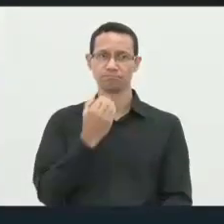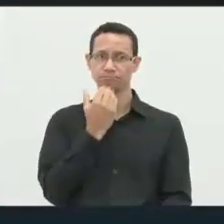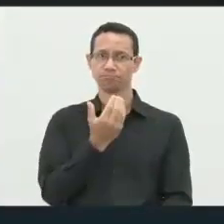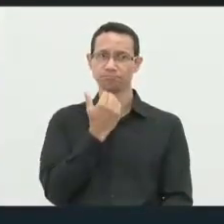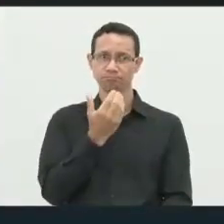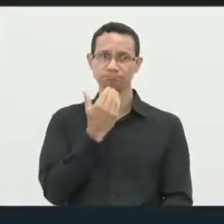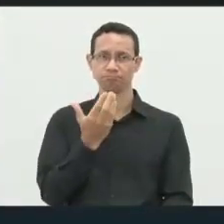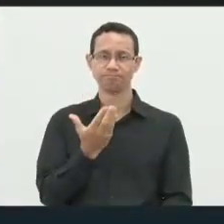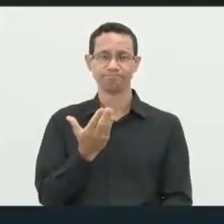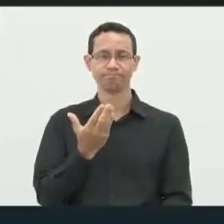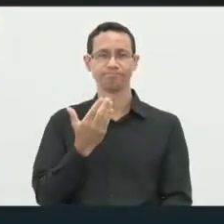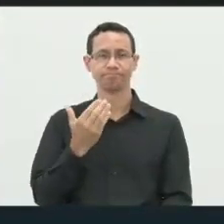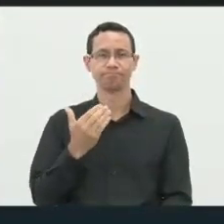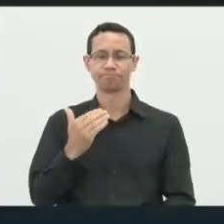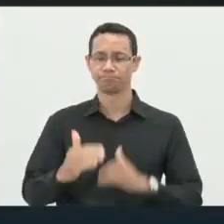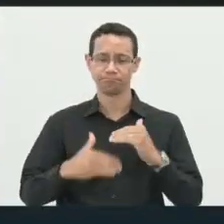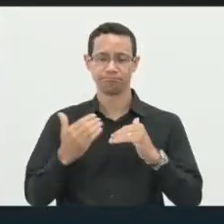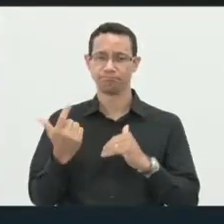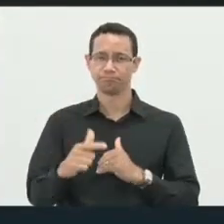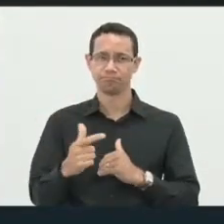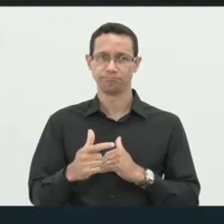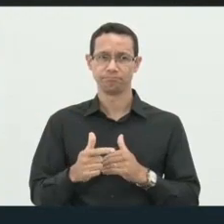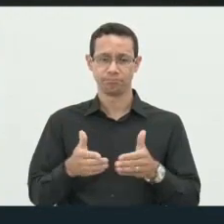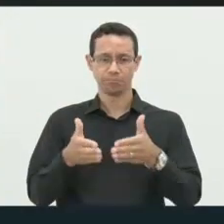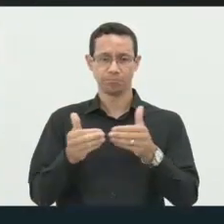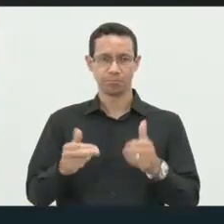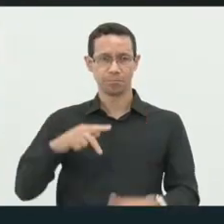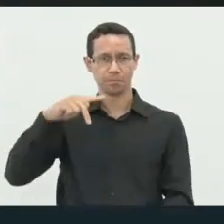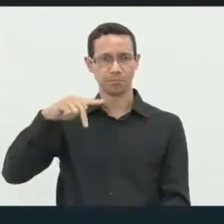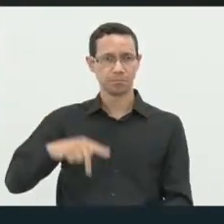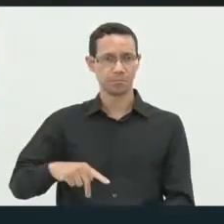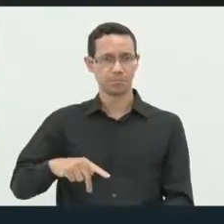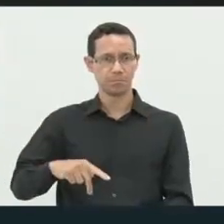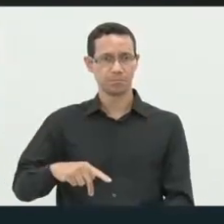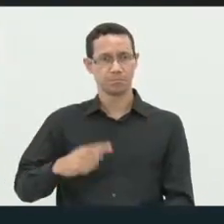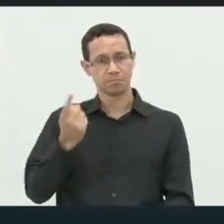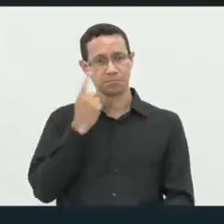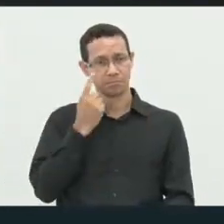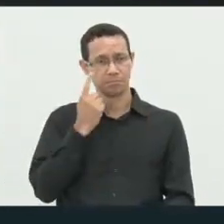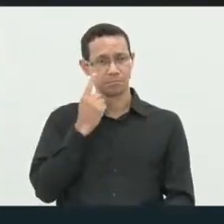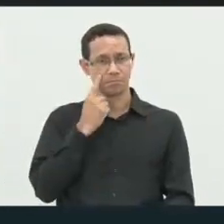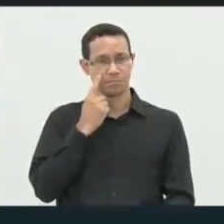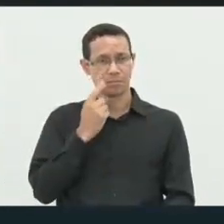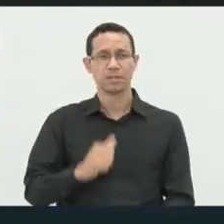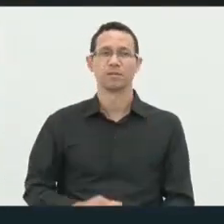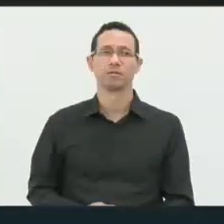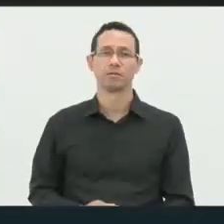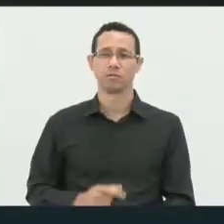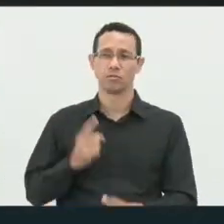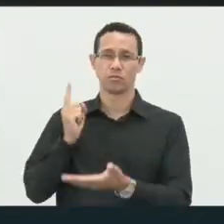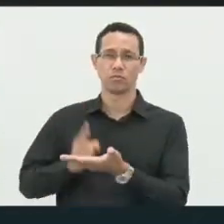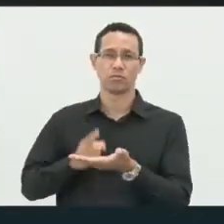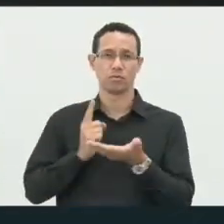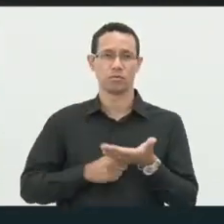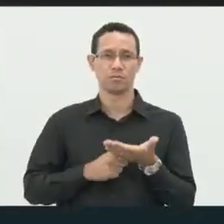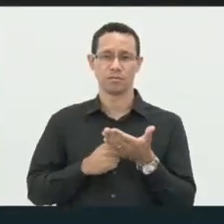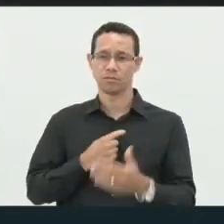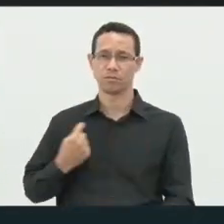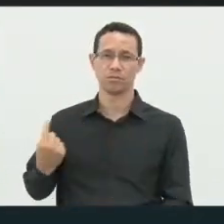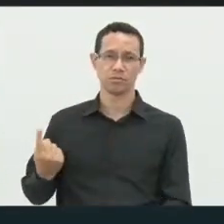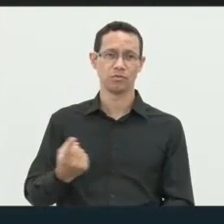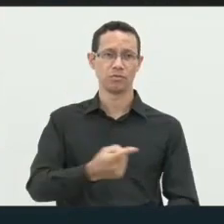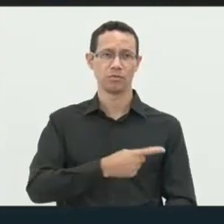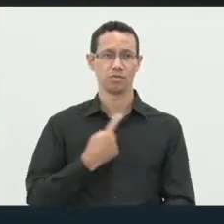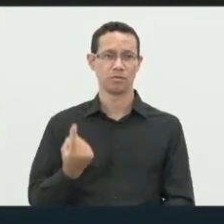pedalando peça inclusive ao presidente dessa casa que se for o caso do presidente Vamos fazer um acordo de todos os vereadores de repente fazer